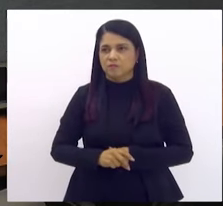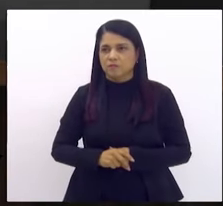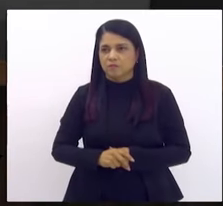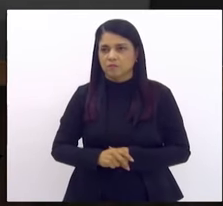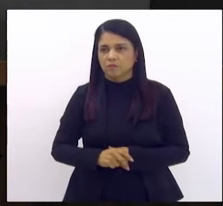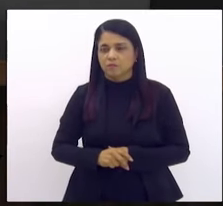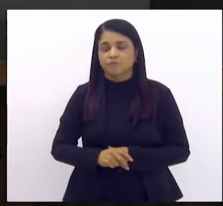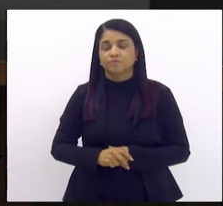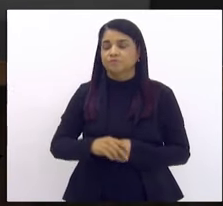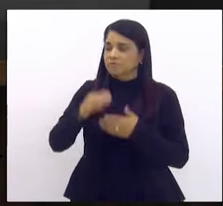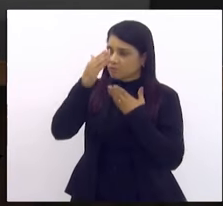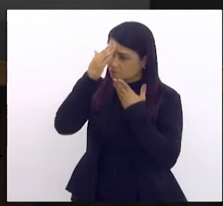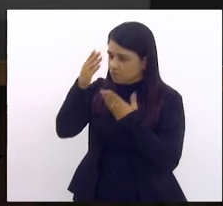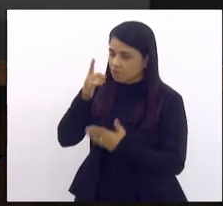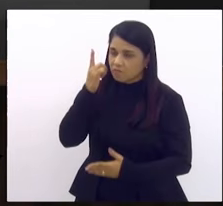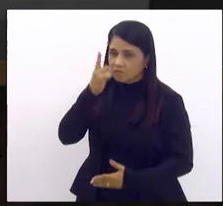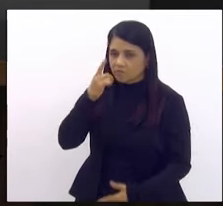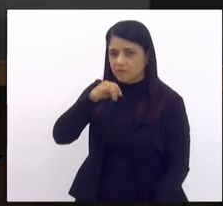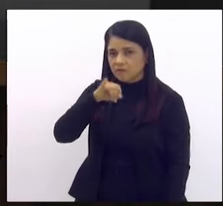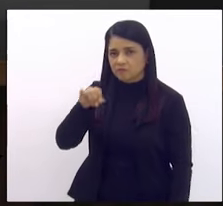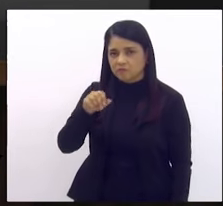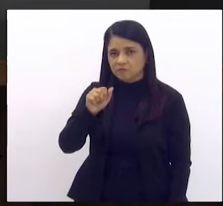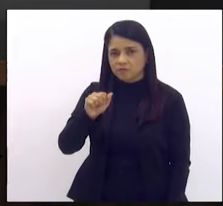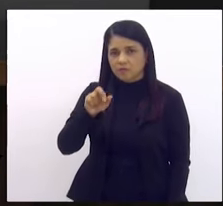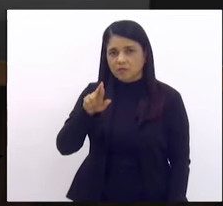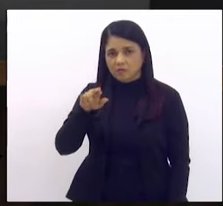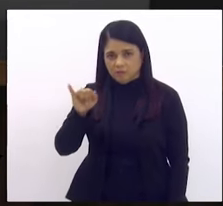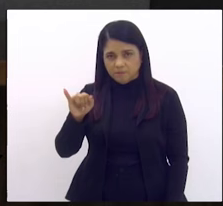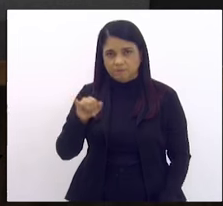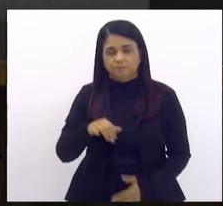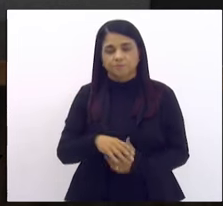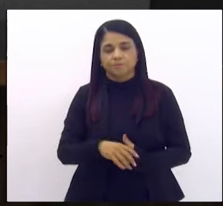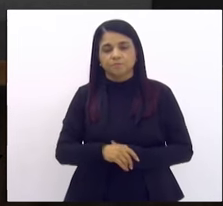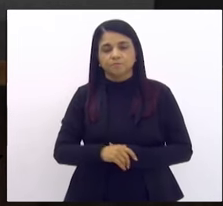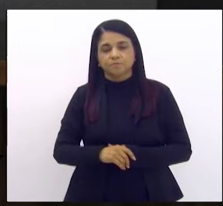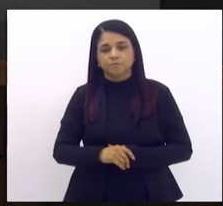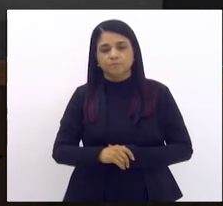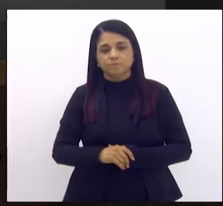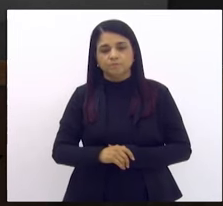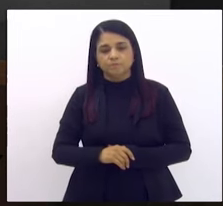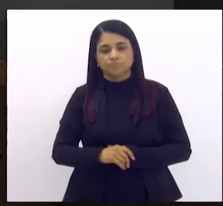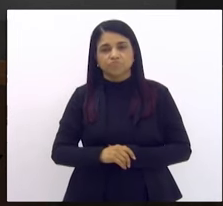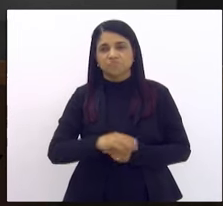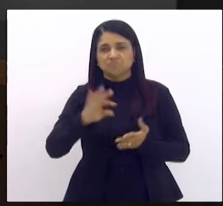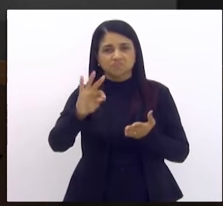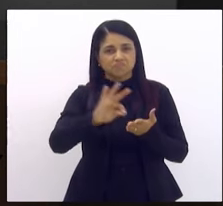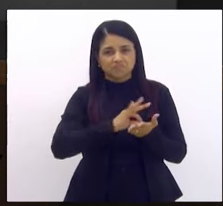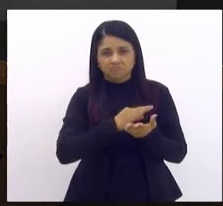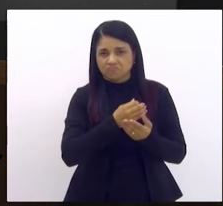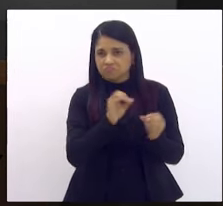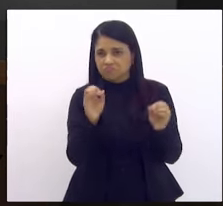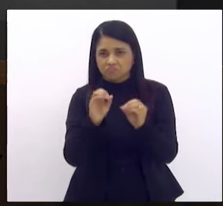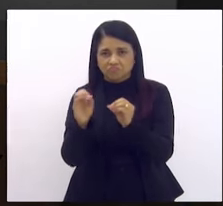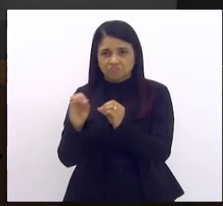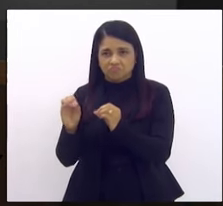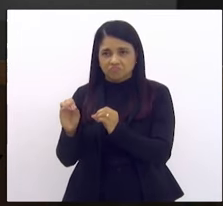Obrigado, nosso nobre deputado Jari. Tá? Não havendo mais inscrito,